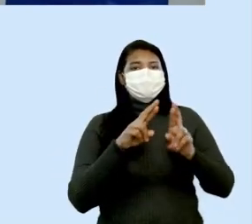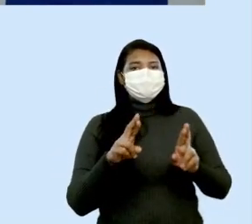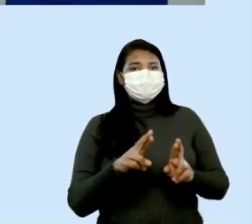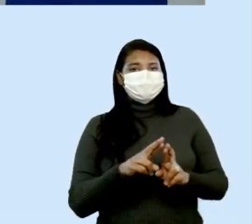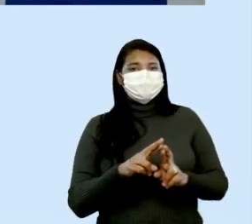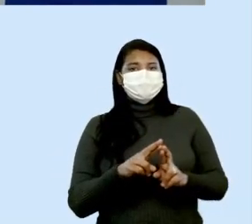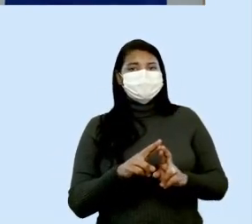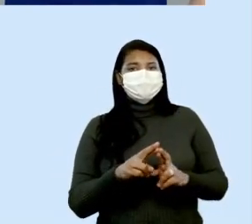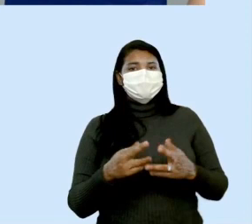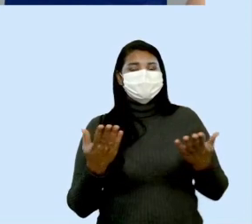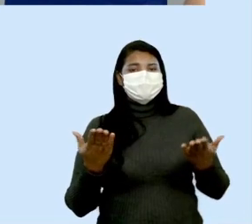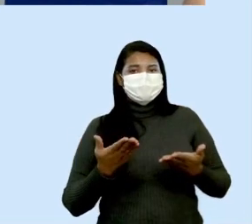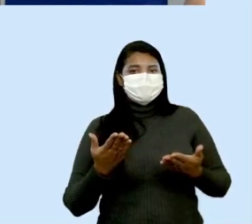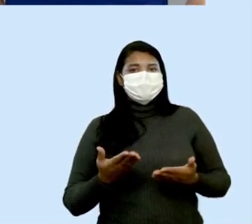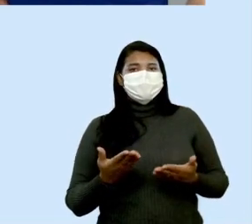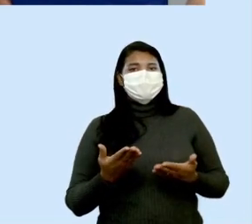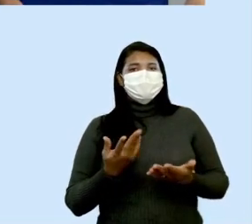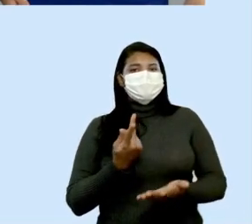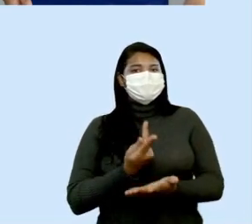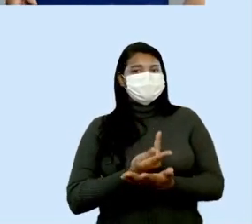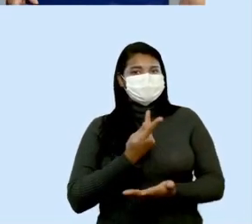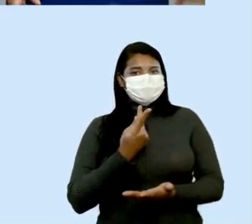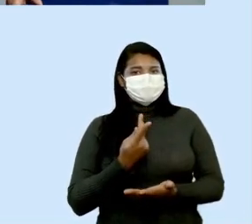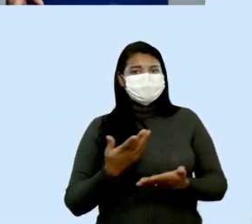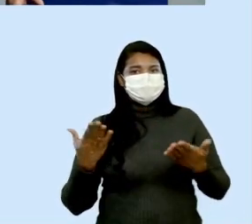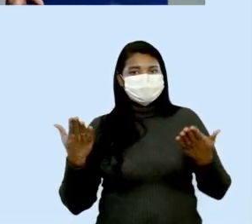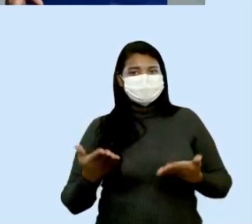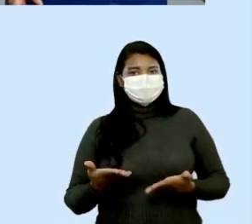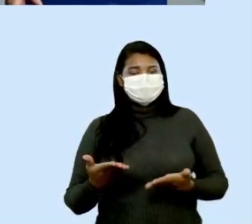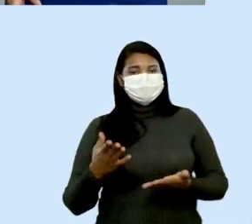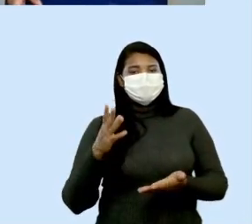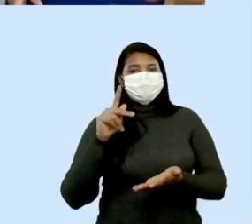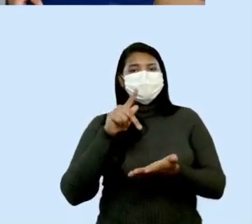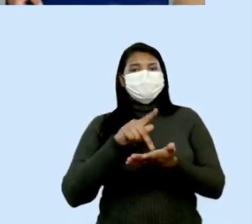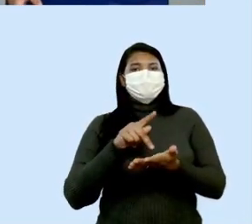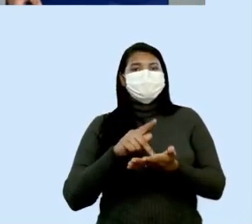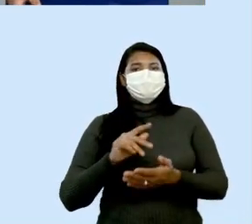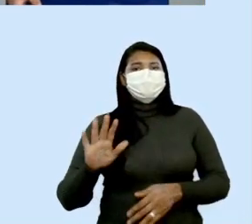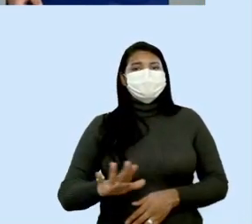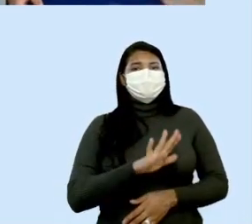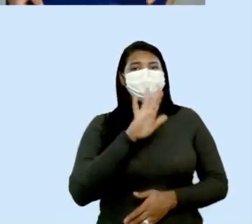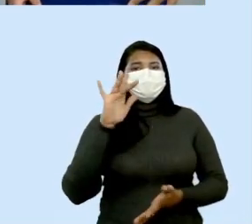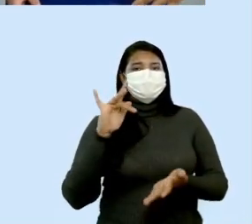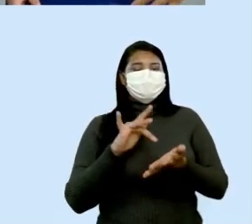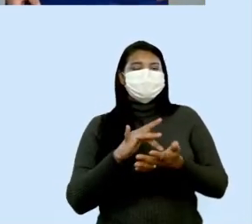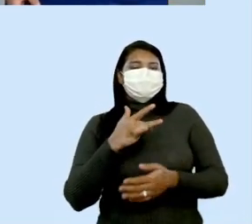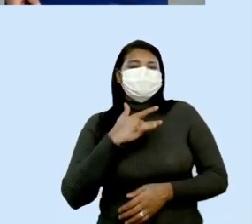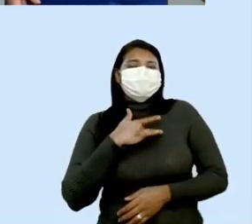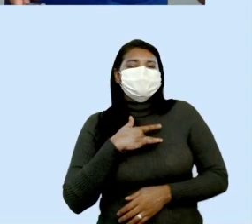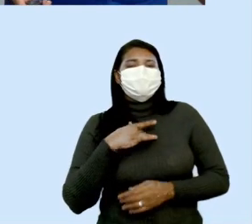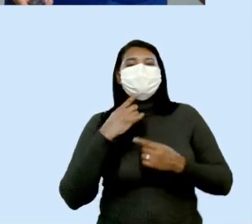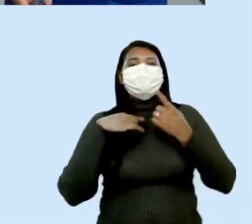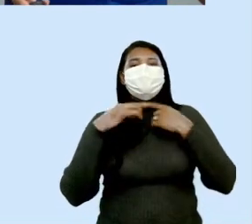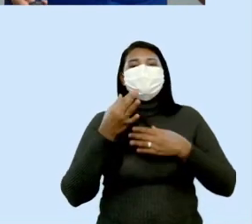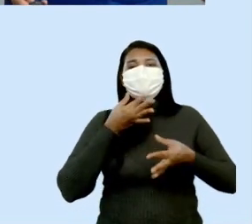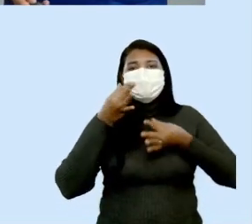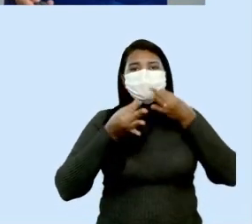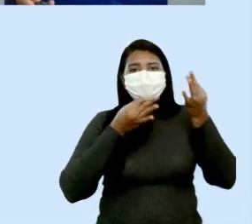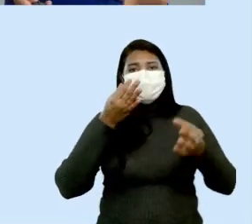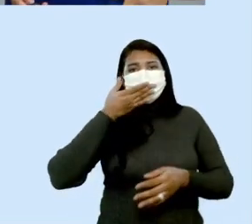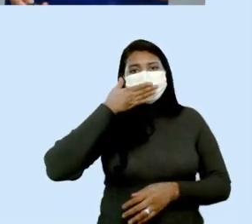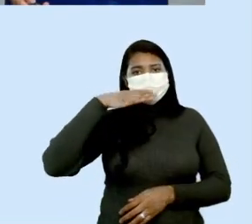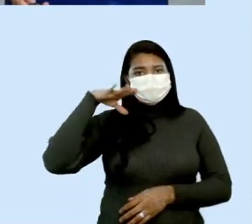situação. Ações habituais que ocorrem no presente. Verdades universais, sentimentos, desejos, opiniões e